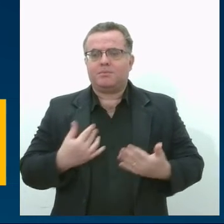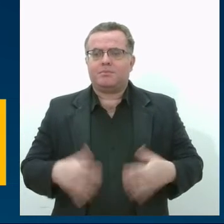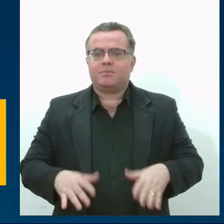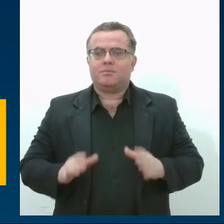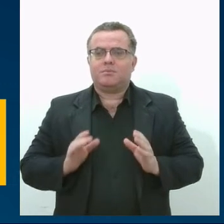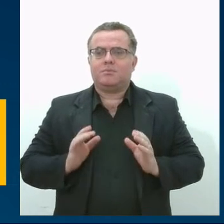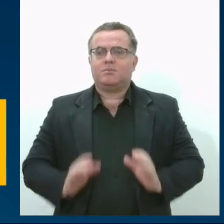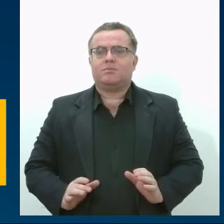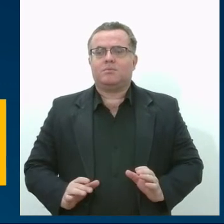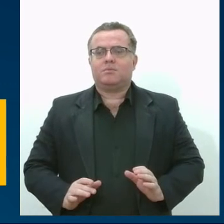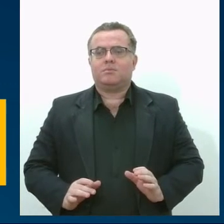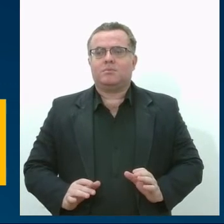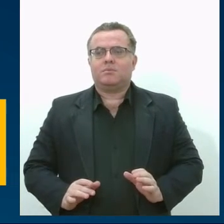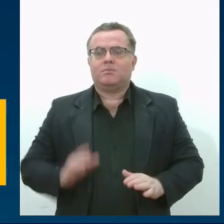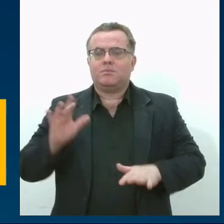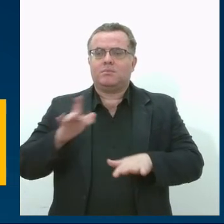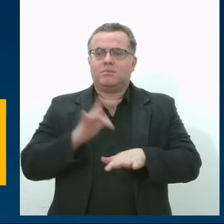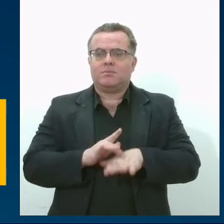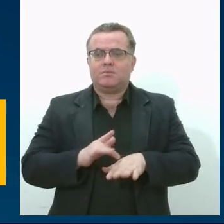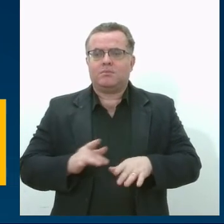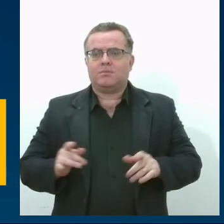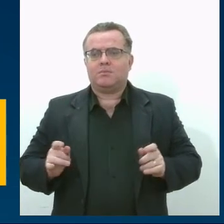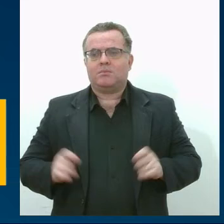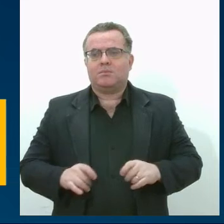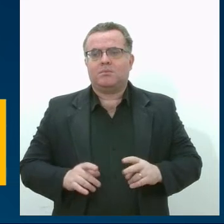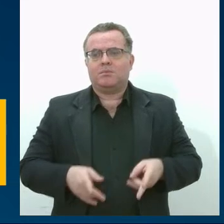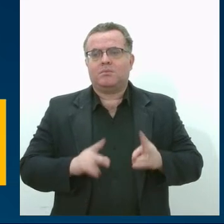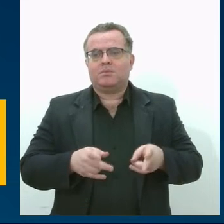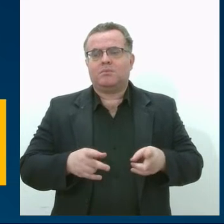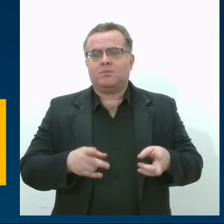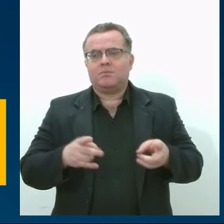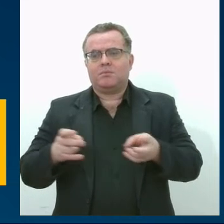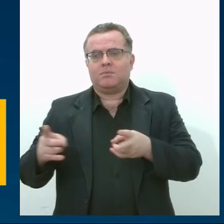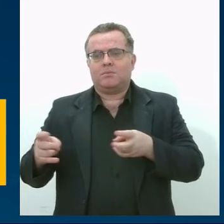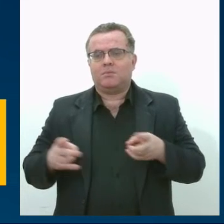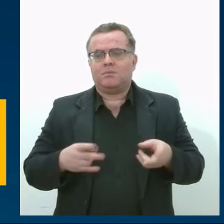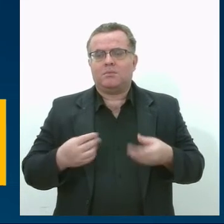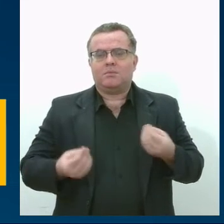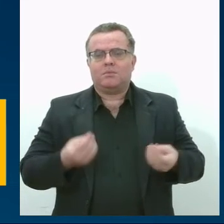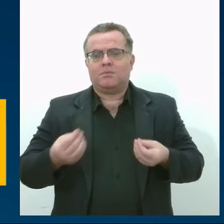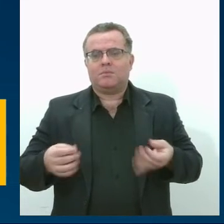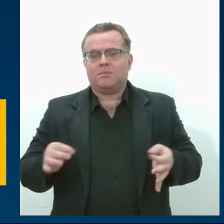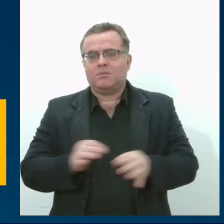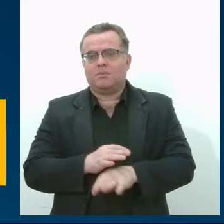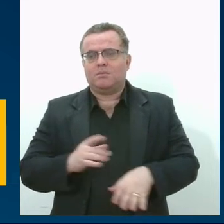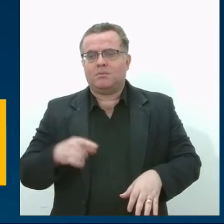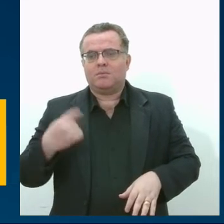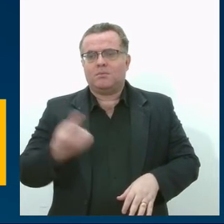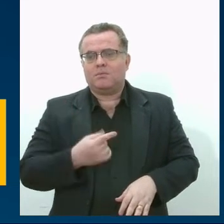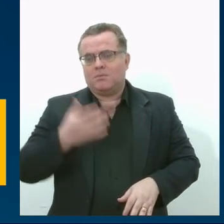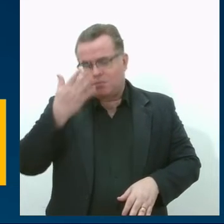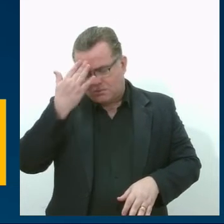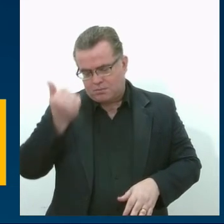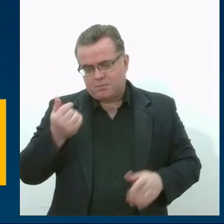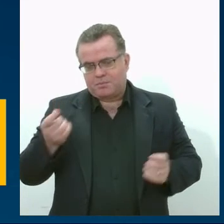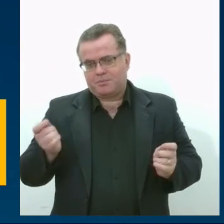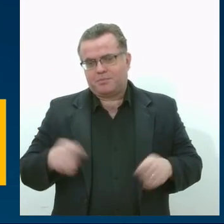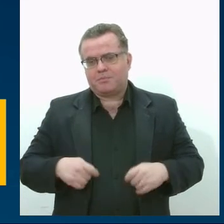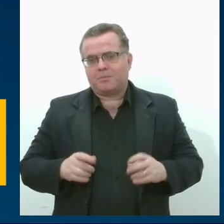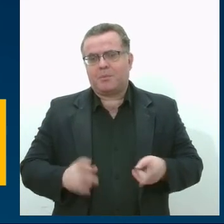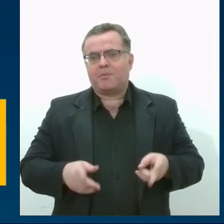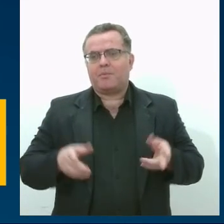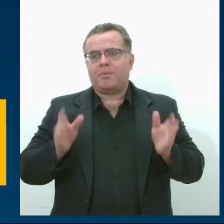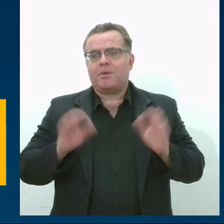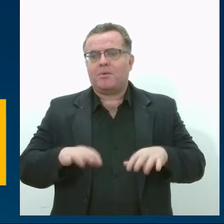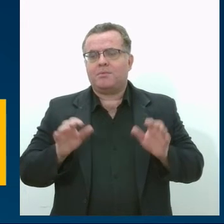do mosquito frente aos focos que estamos encontrando. A gente sabe que tem muita chuva que aconteceu